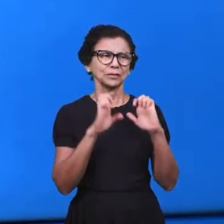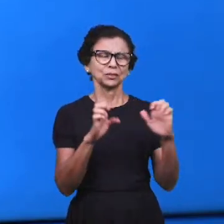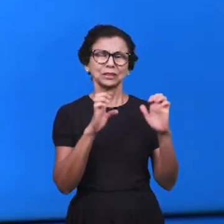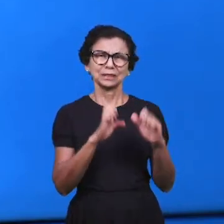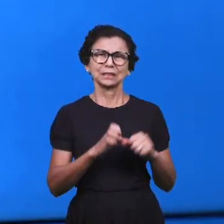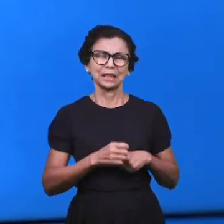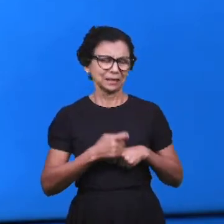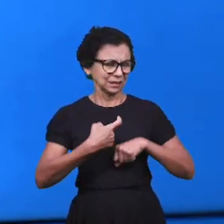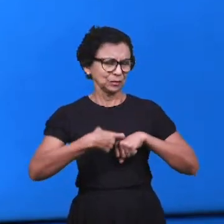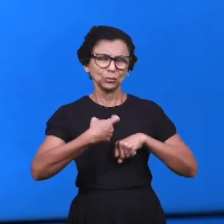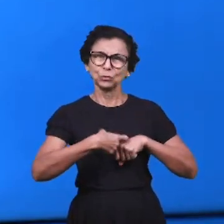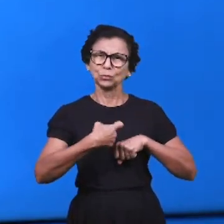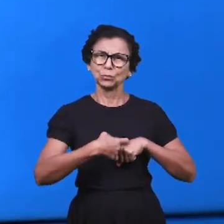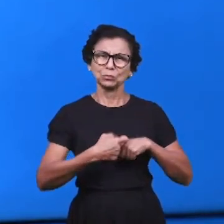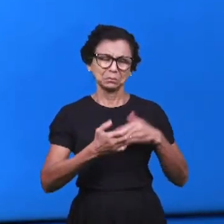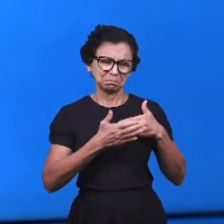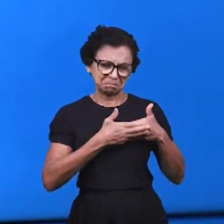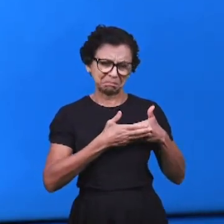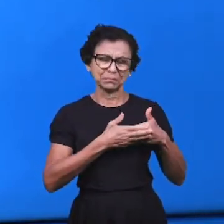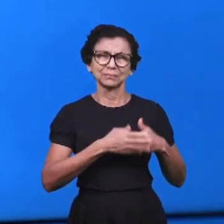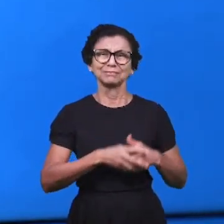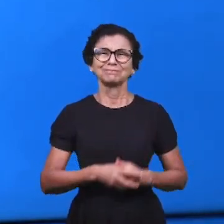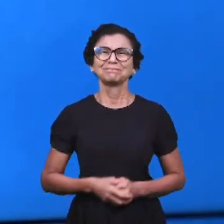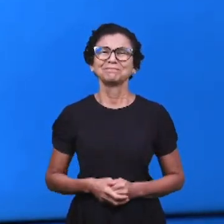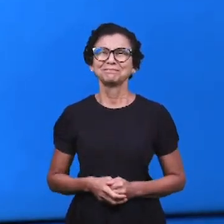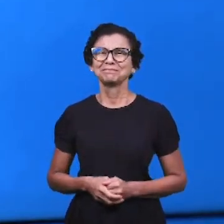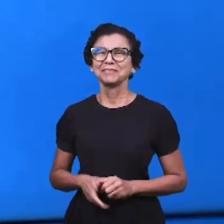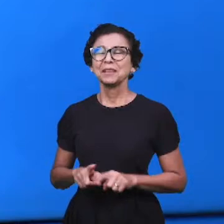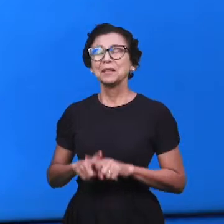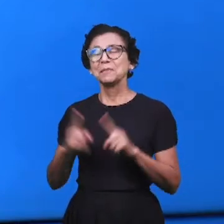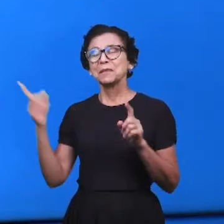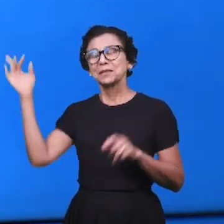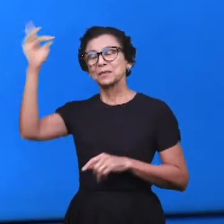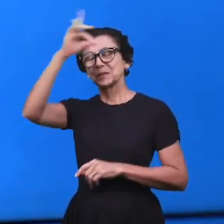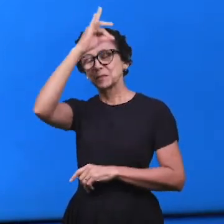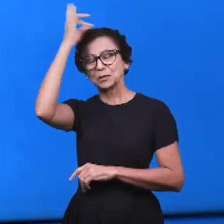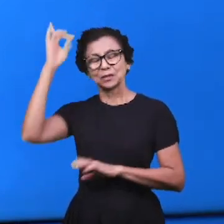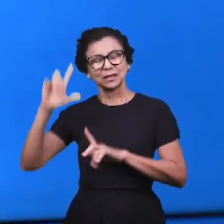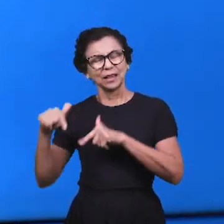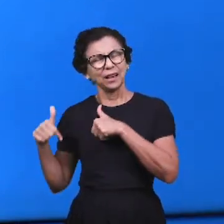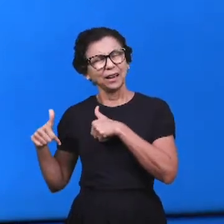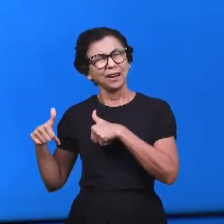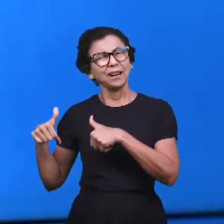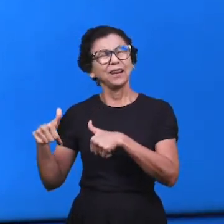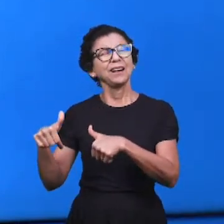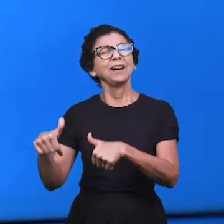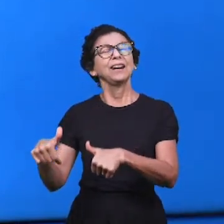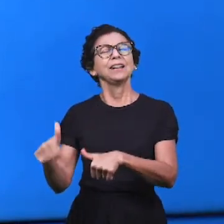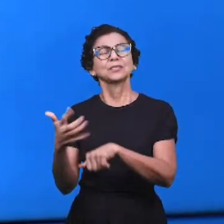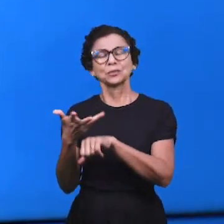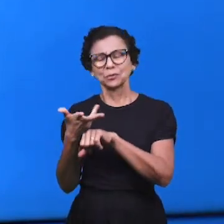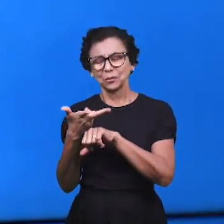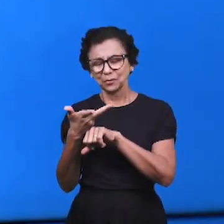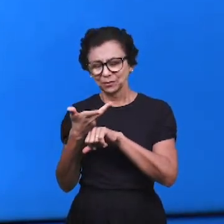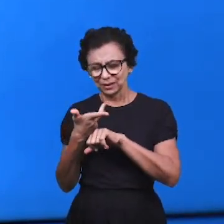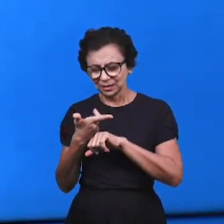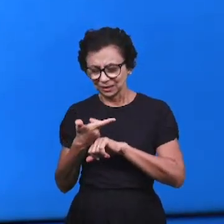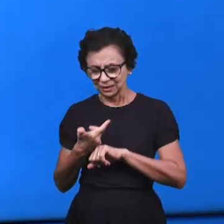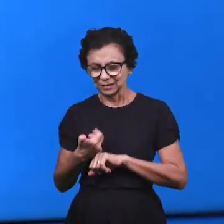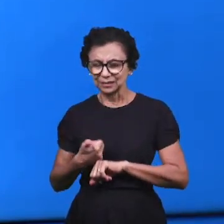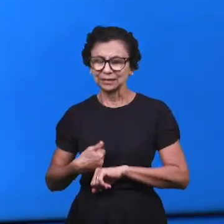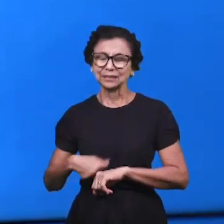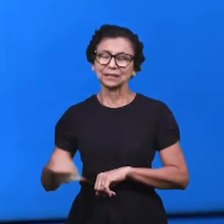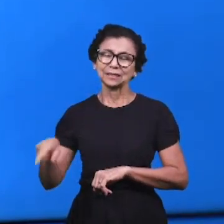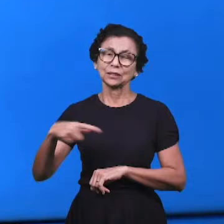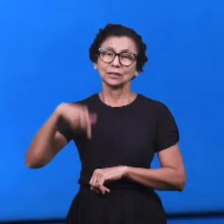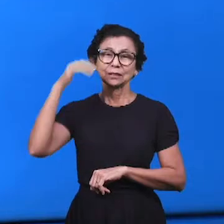sua resposta. Mas a operação do Espírito Santo no meio da igreja é que nos leva a entender perfeitamente a